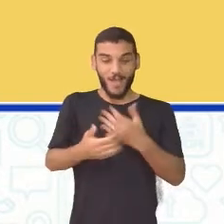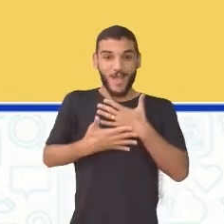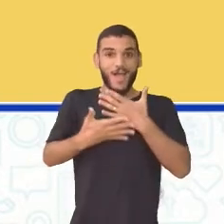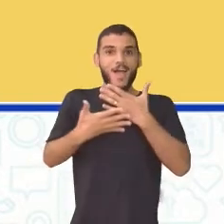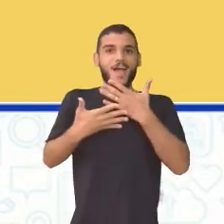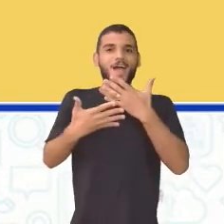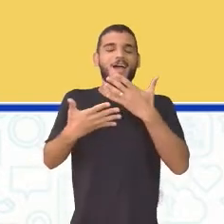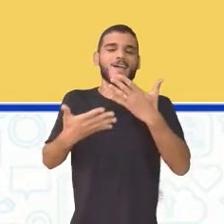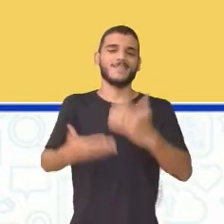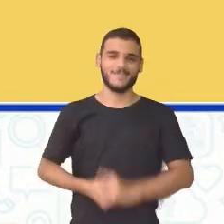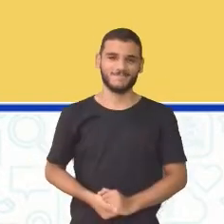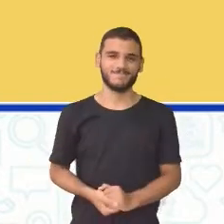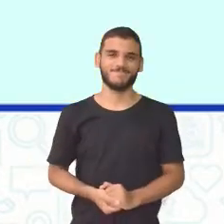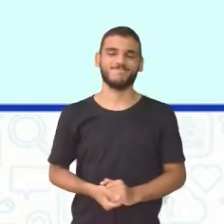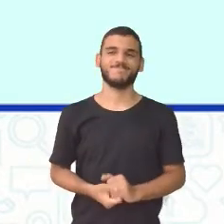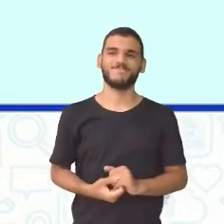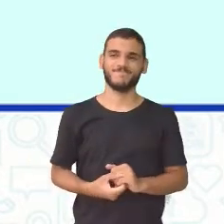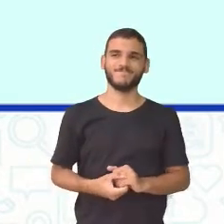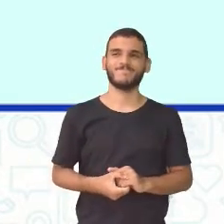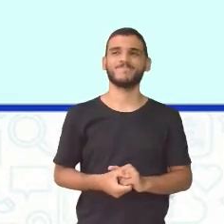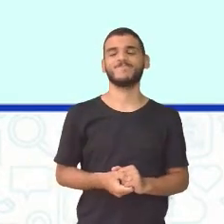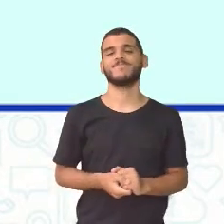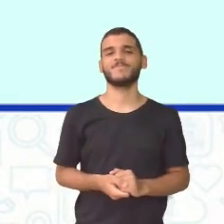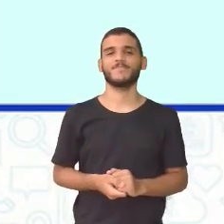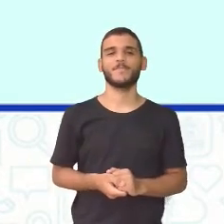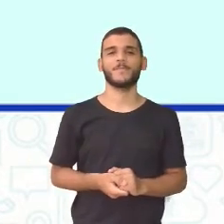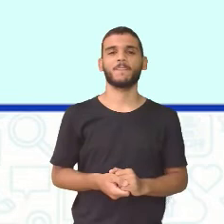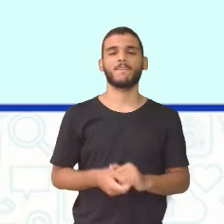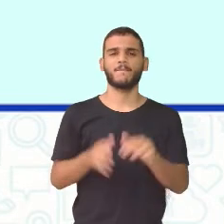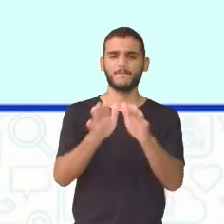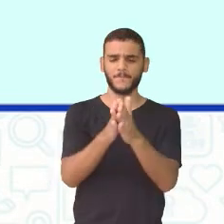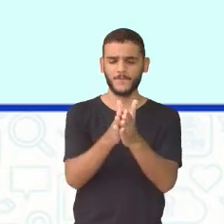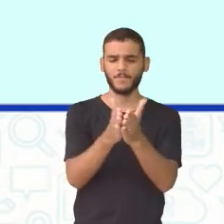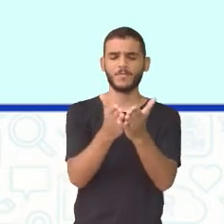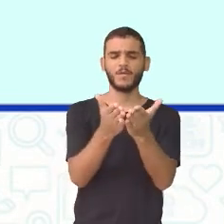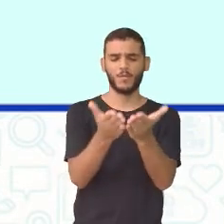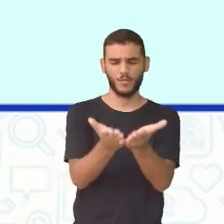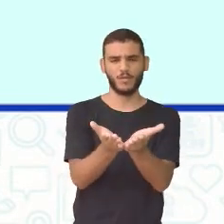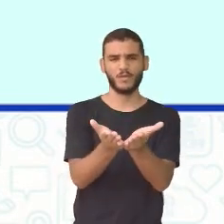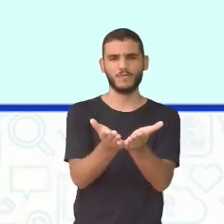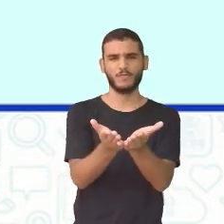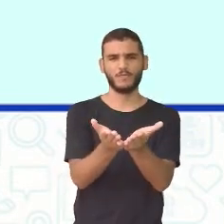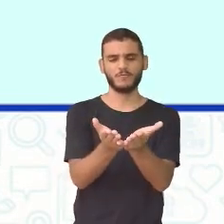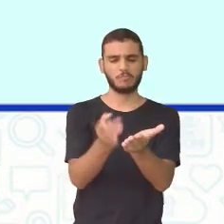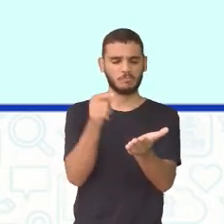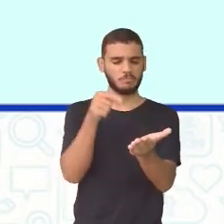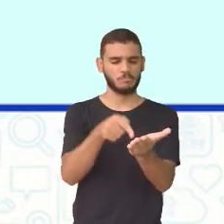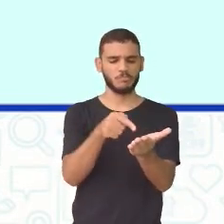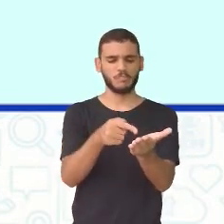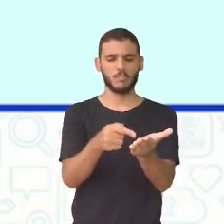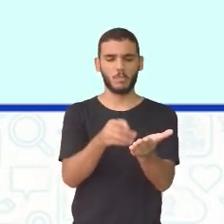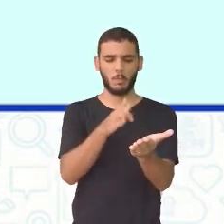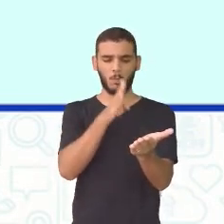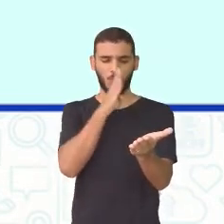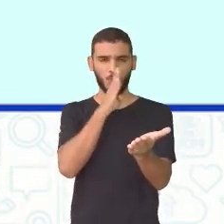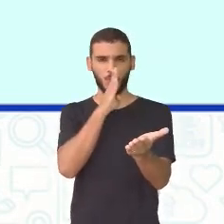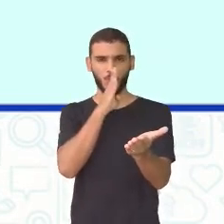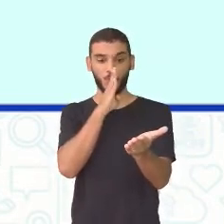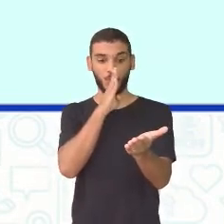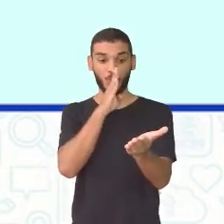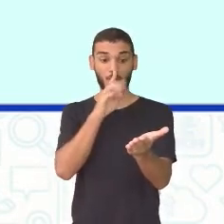essa caixa mágica é um livro. Um livro parece mudo, mas nele a